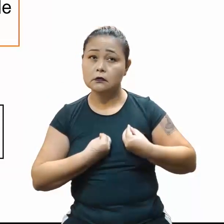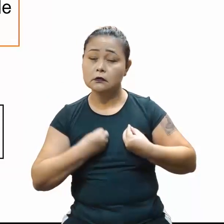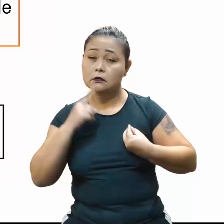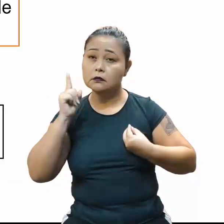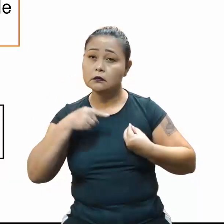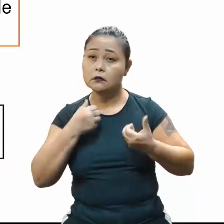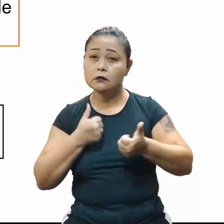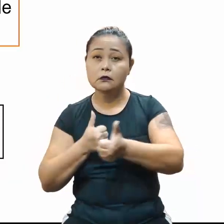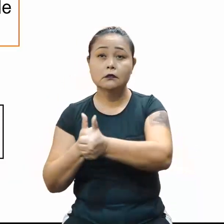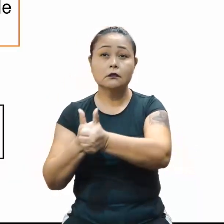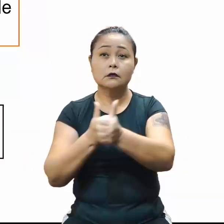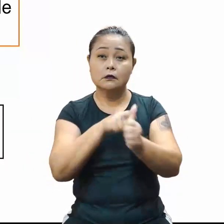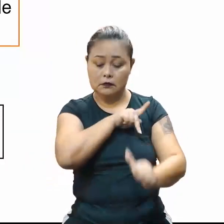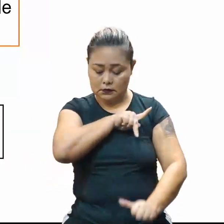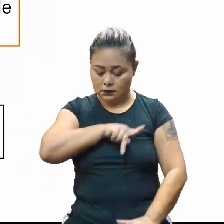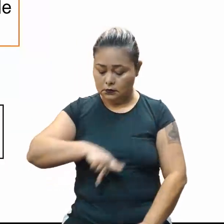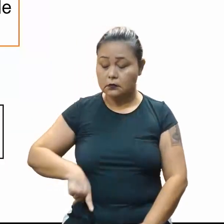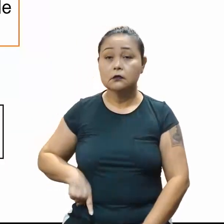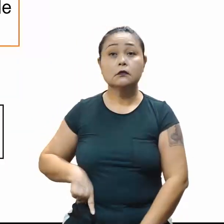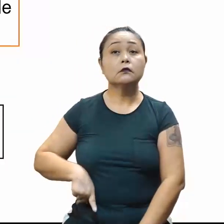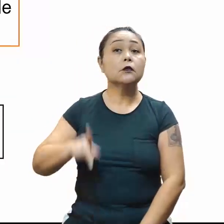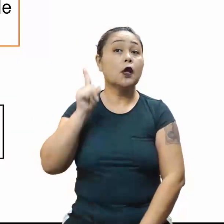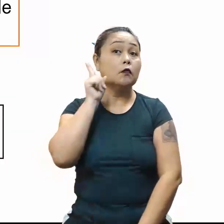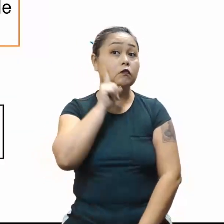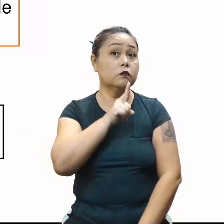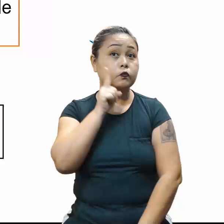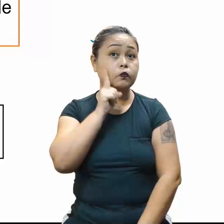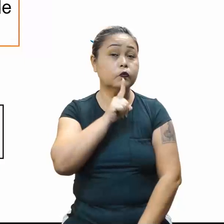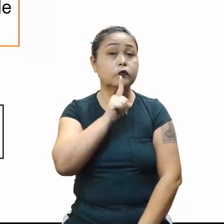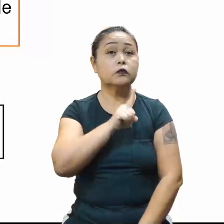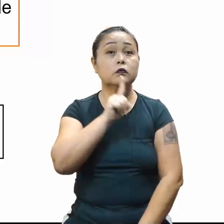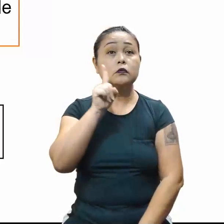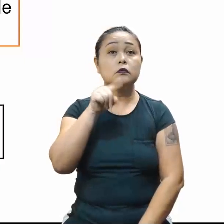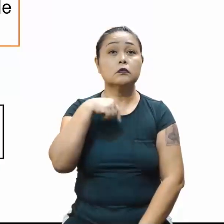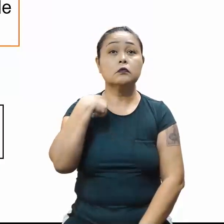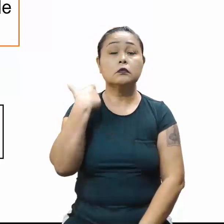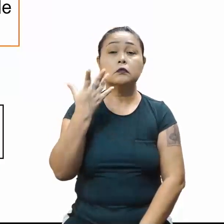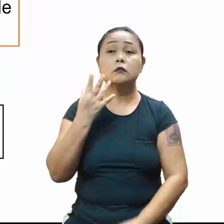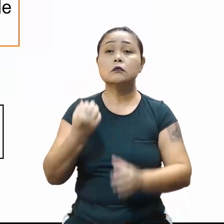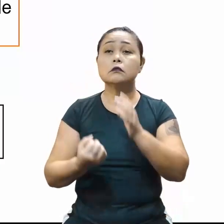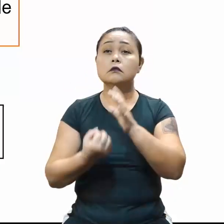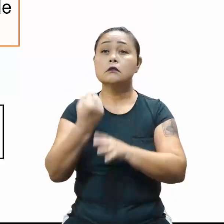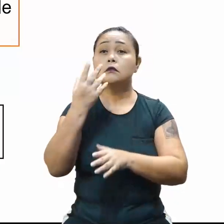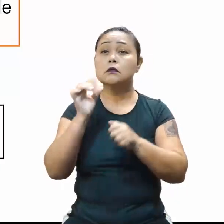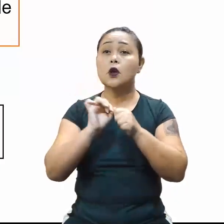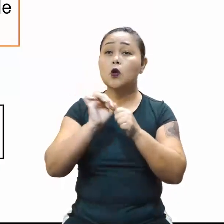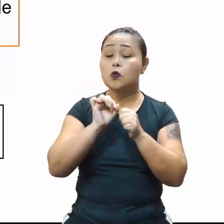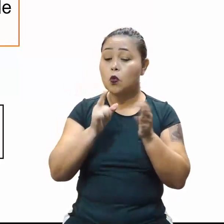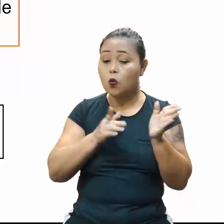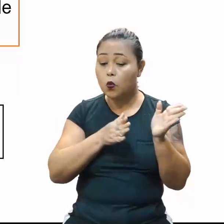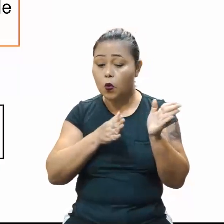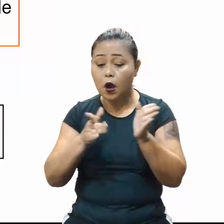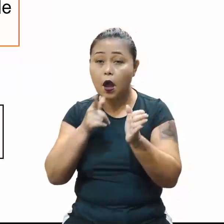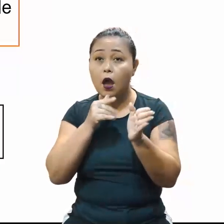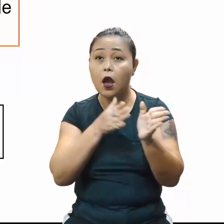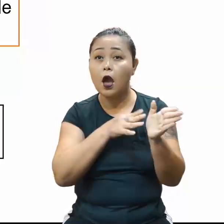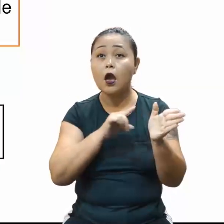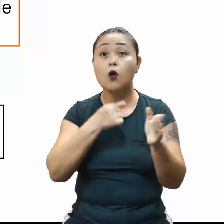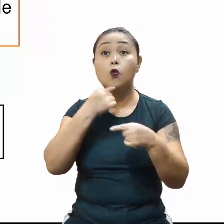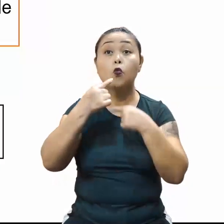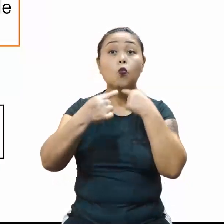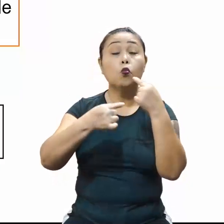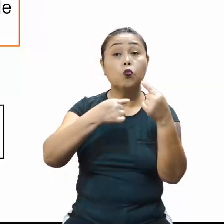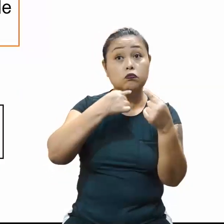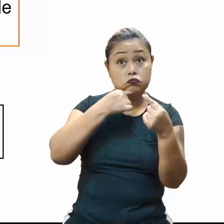seria para ele acompanhar o presidente Roosevelt na descoberta do Rio da Dúvida.